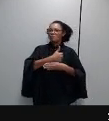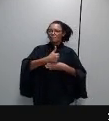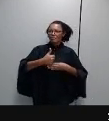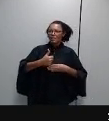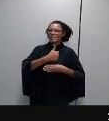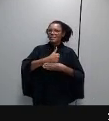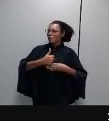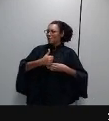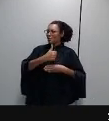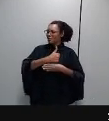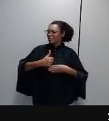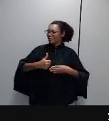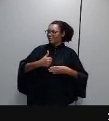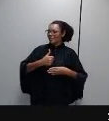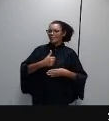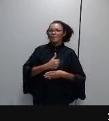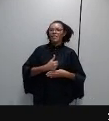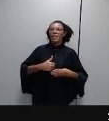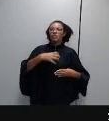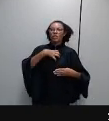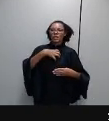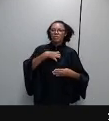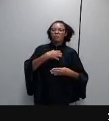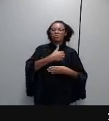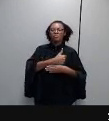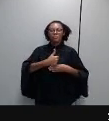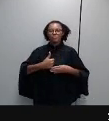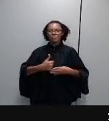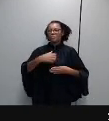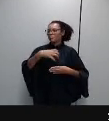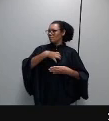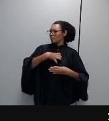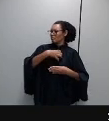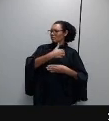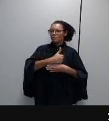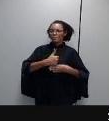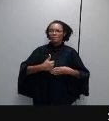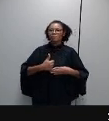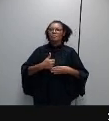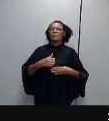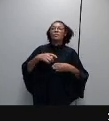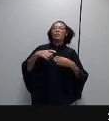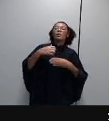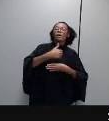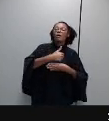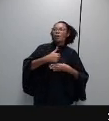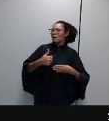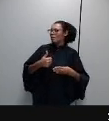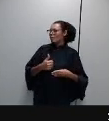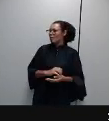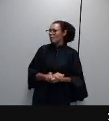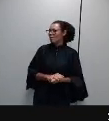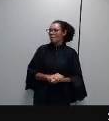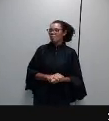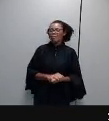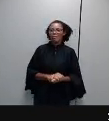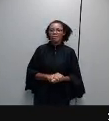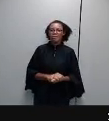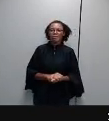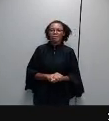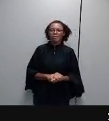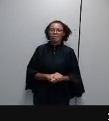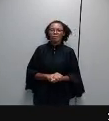existe óbice na moral você legal nenhum uma pessoa moral observacional Bob's